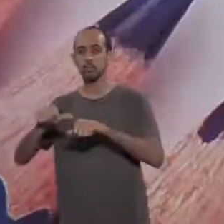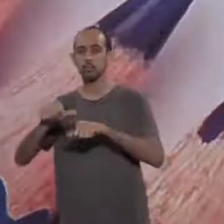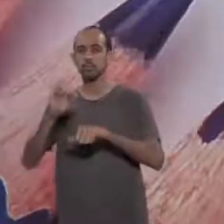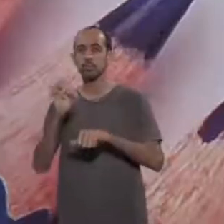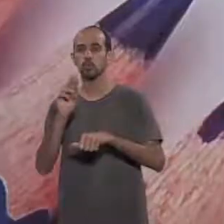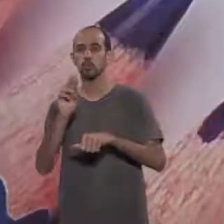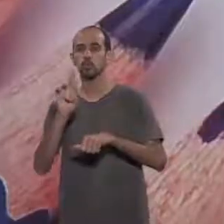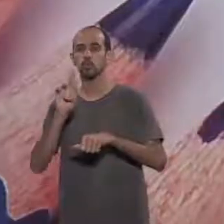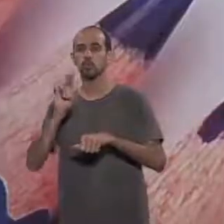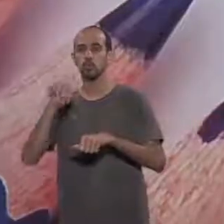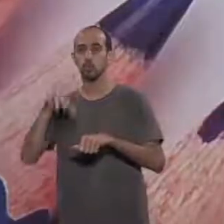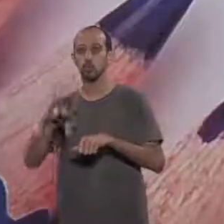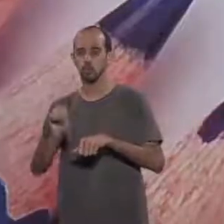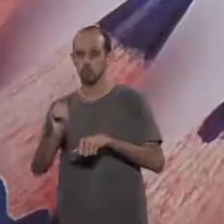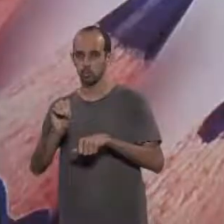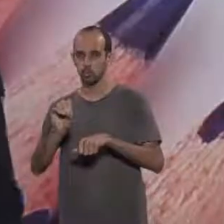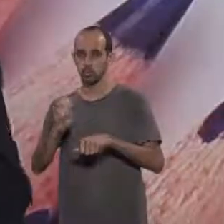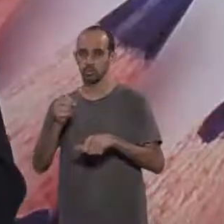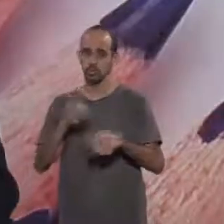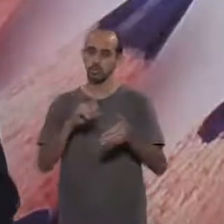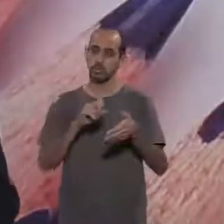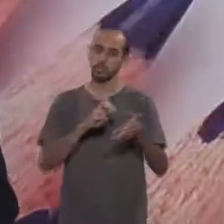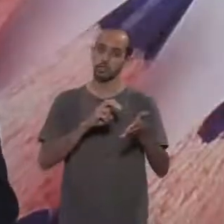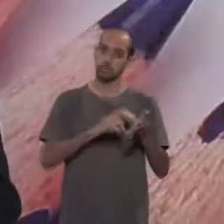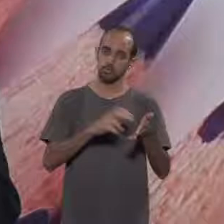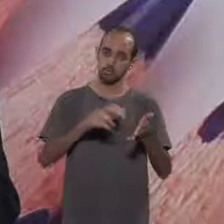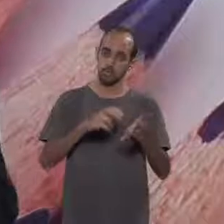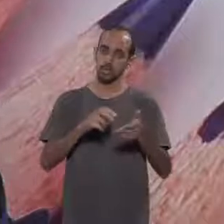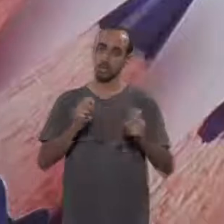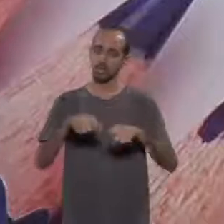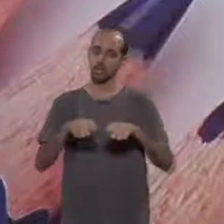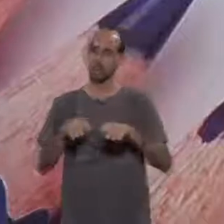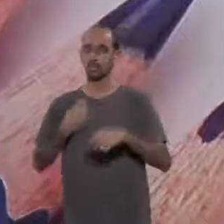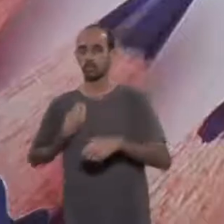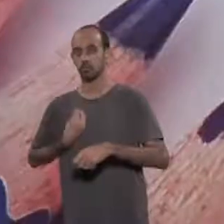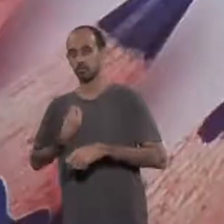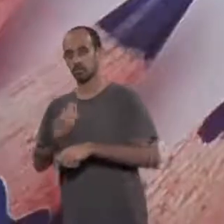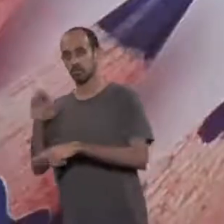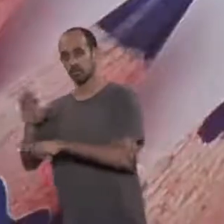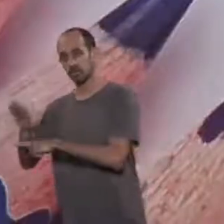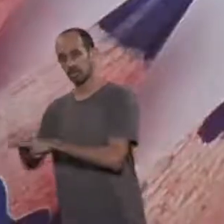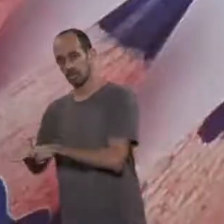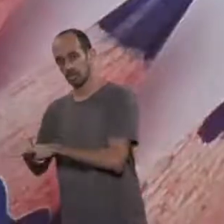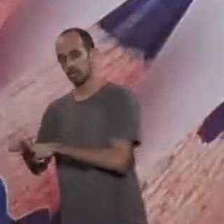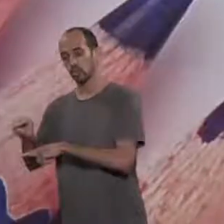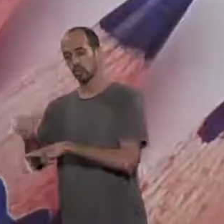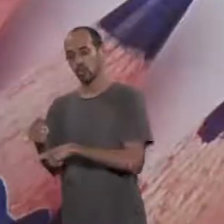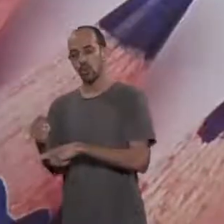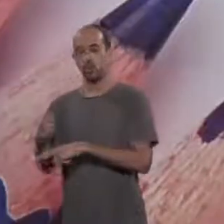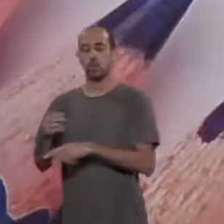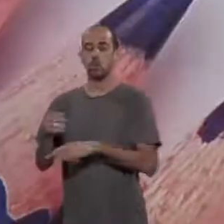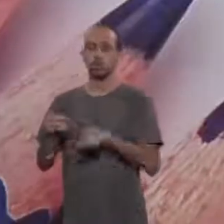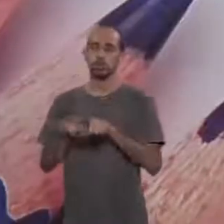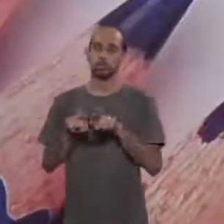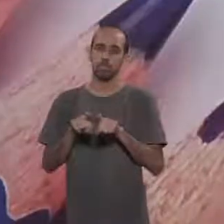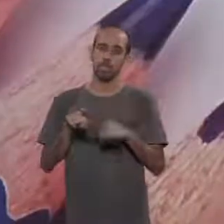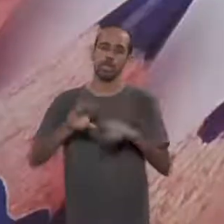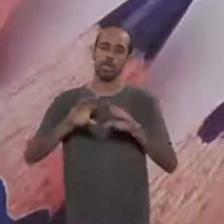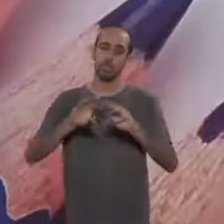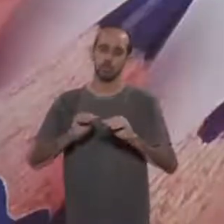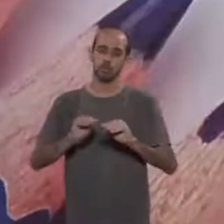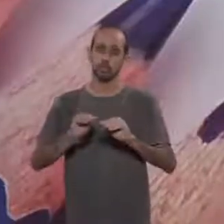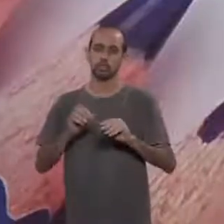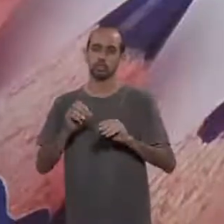a aula da turma é de manhã, essa sala de recursos ela pode funcionar de tarde e vice-versa. E no caso até à noite, no